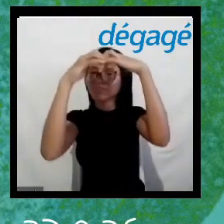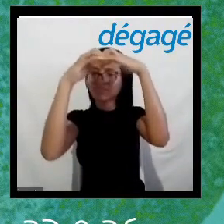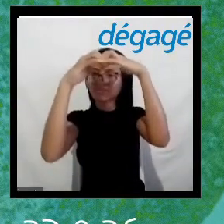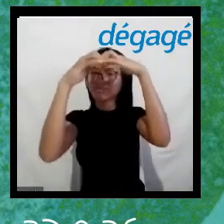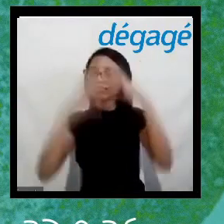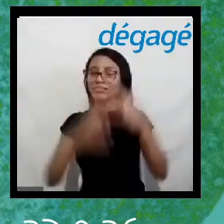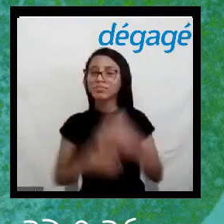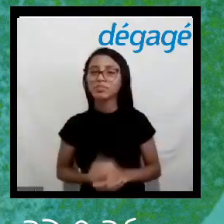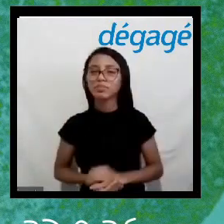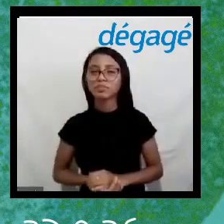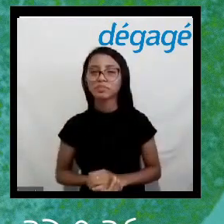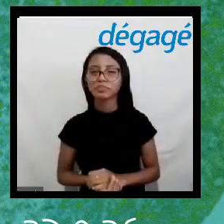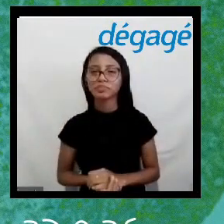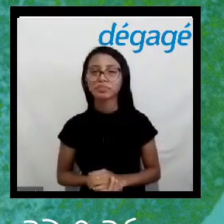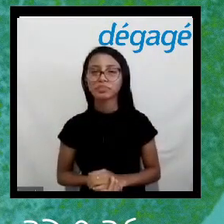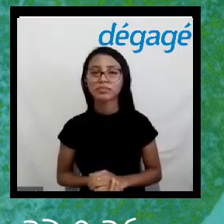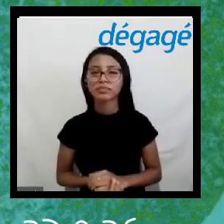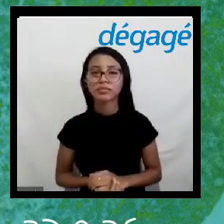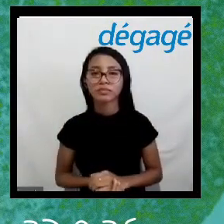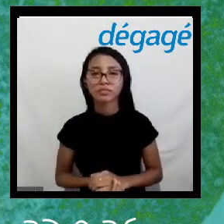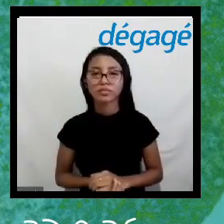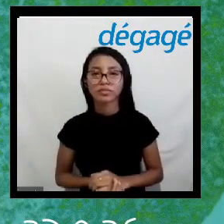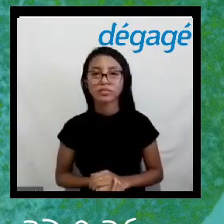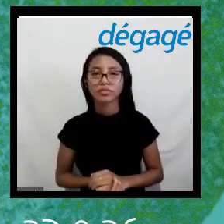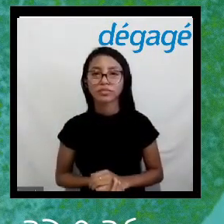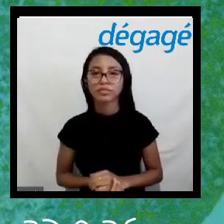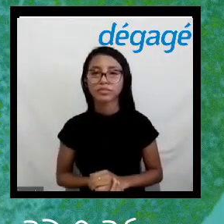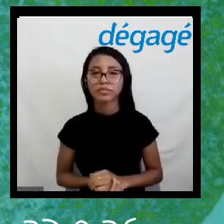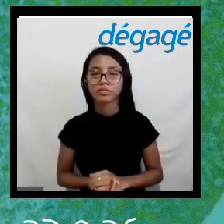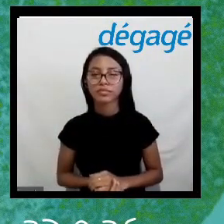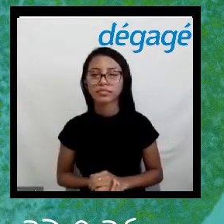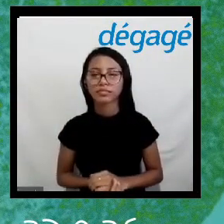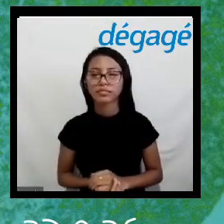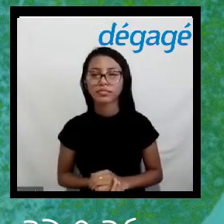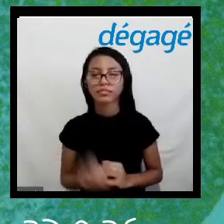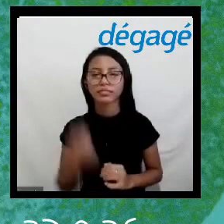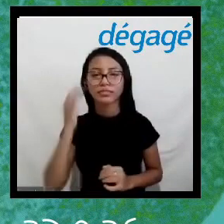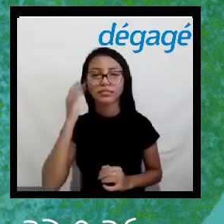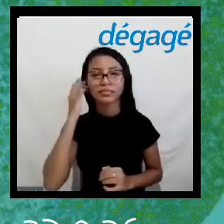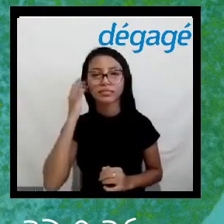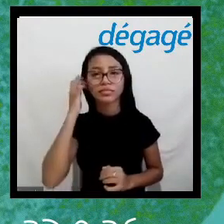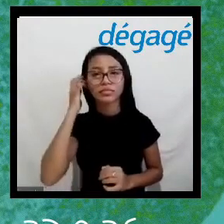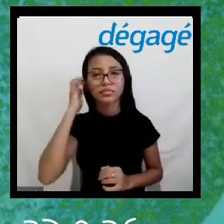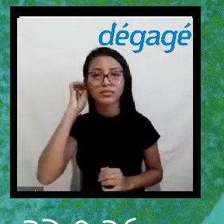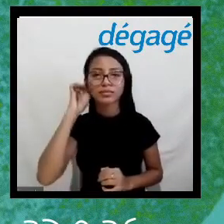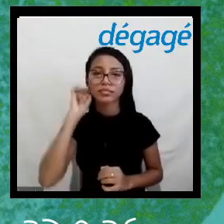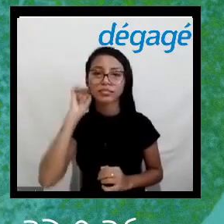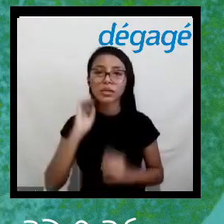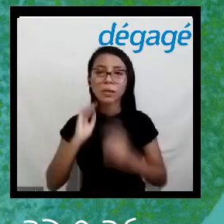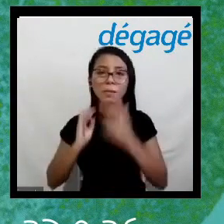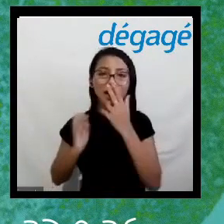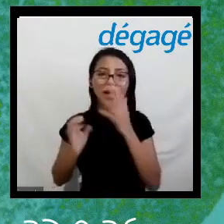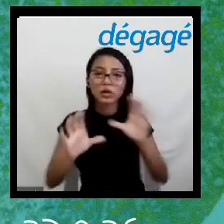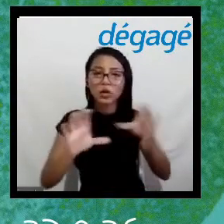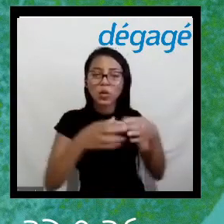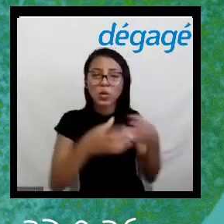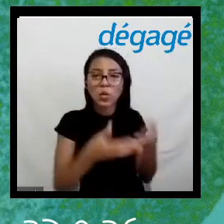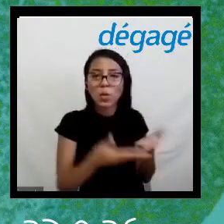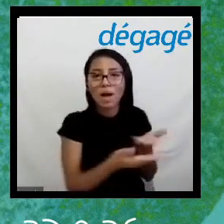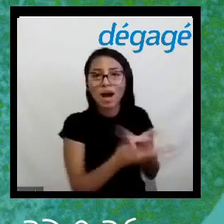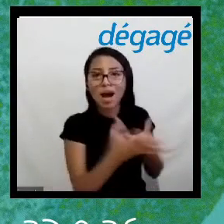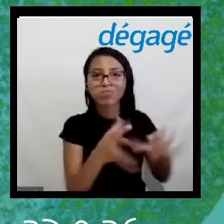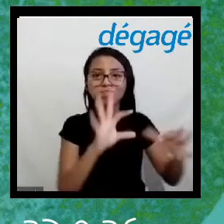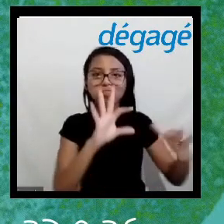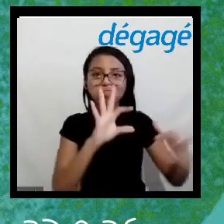Tá todo mundo ali ativado, né, e isso é uma magia, né, uma arma poderosa, eu acho,